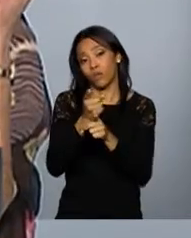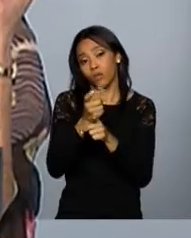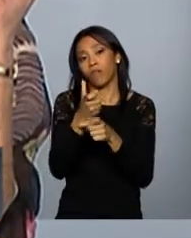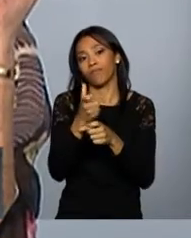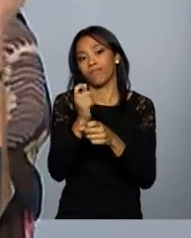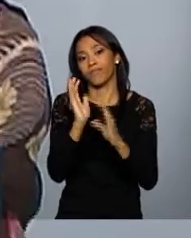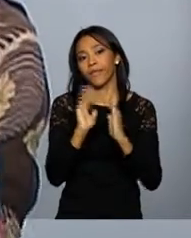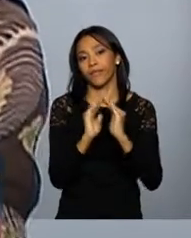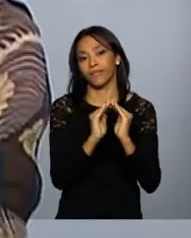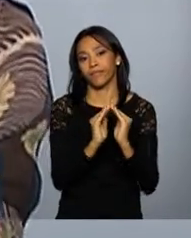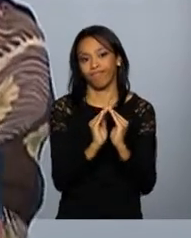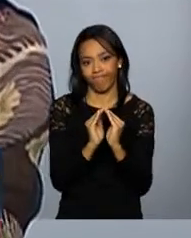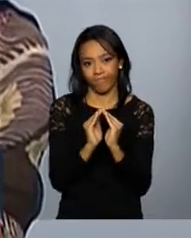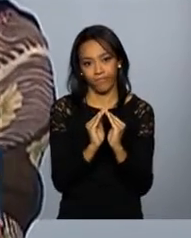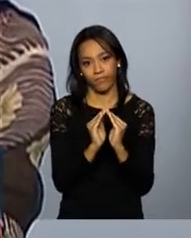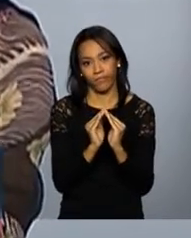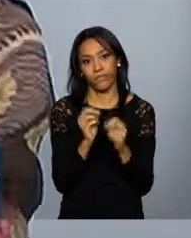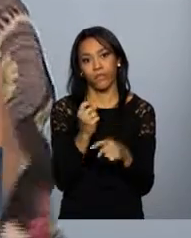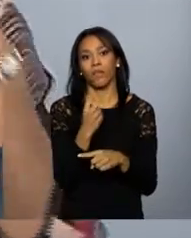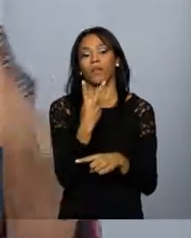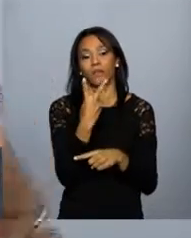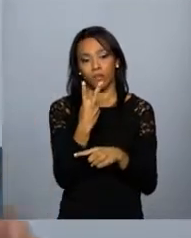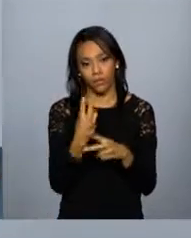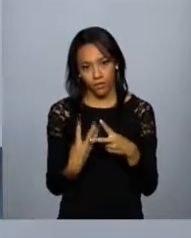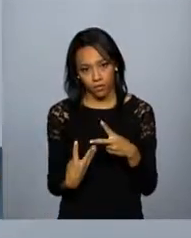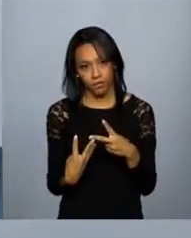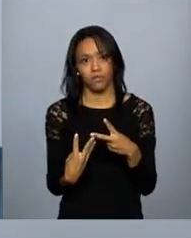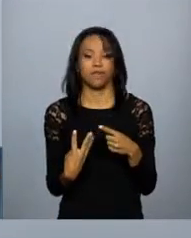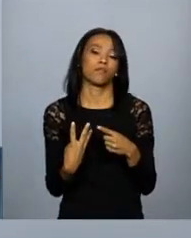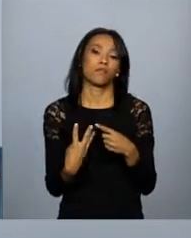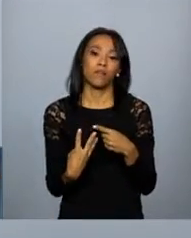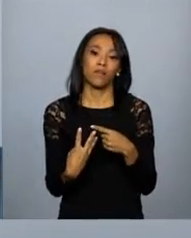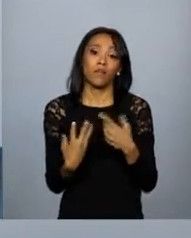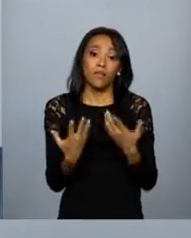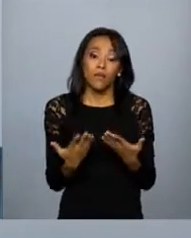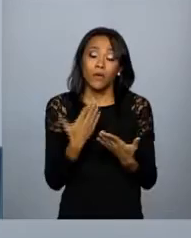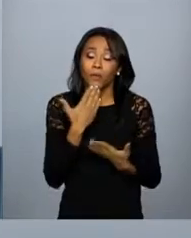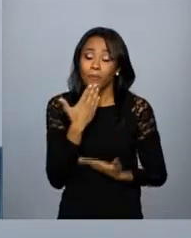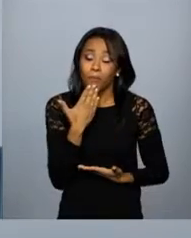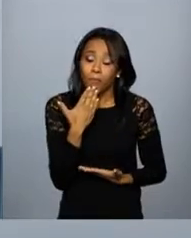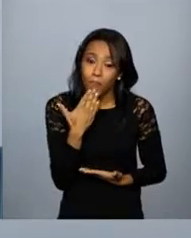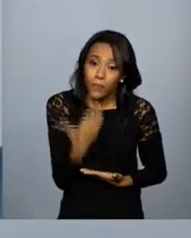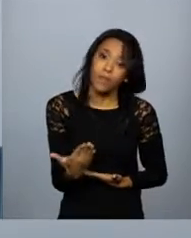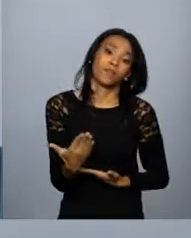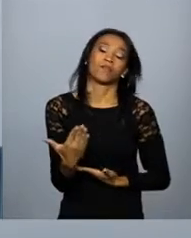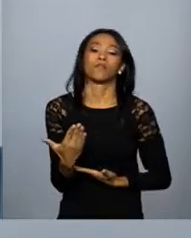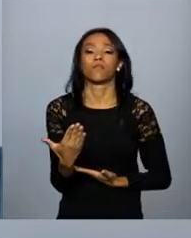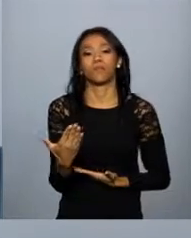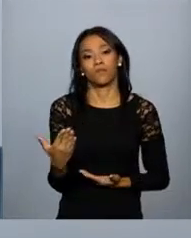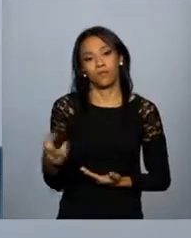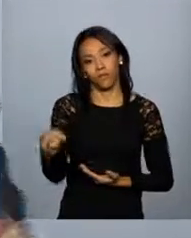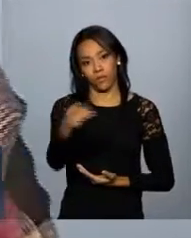residências. 2/3. Então, eu peço encarecidamente aos senhores,